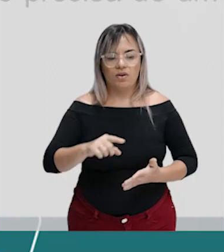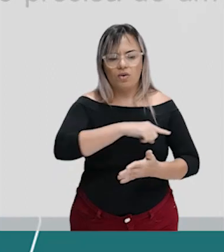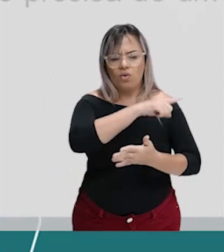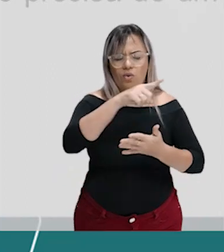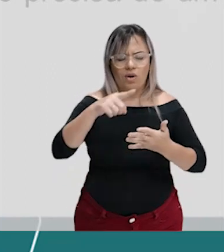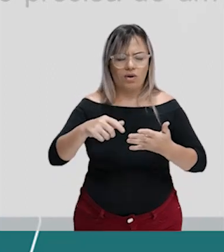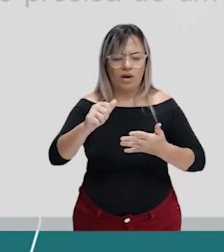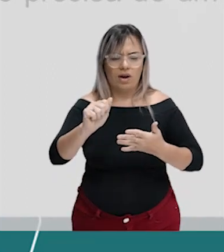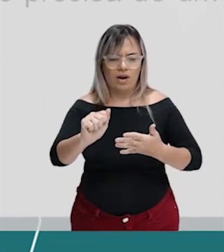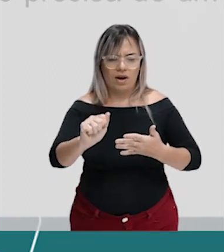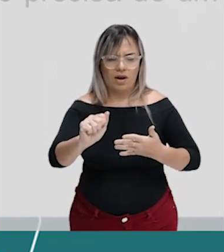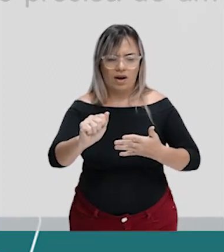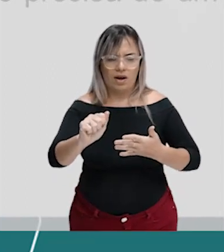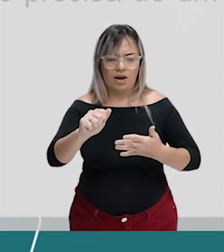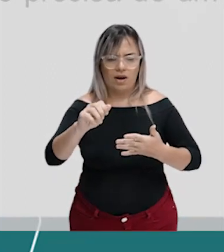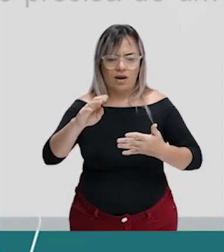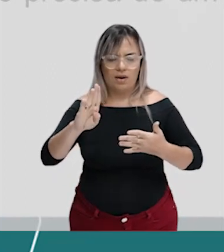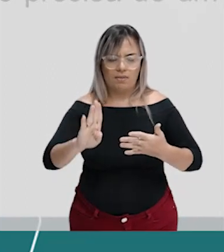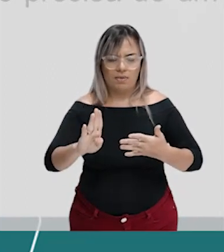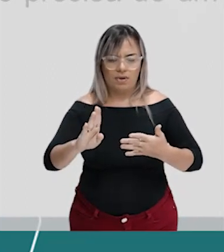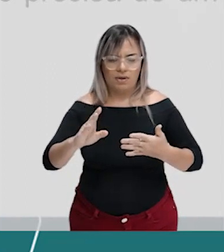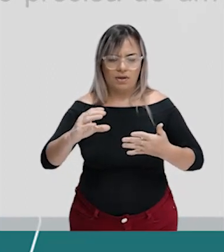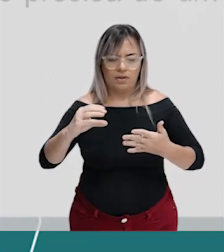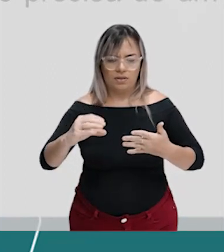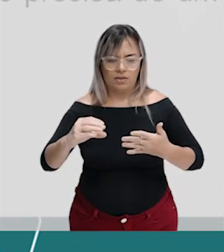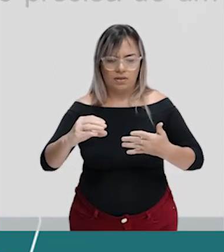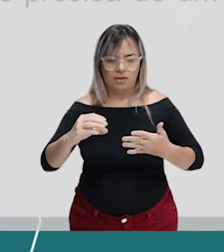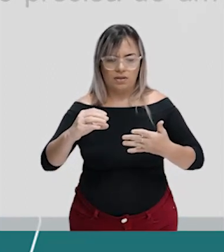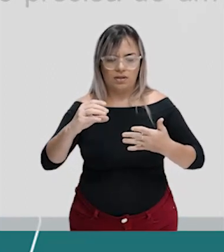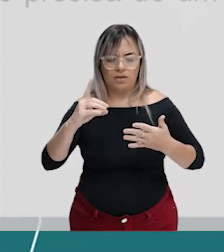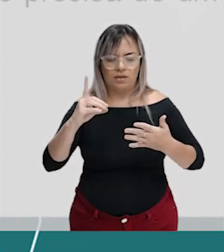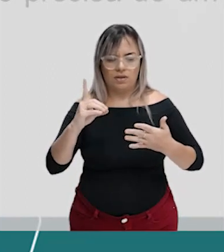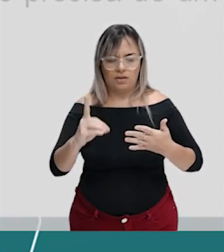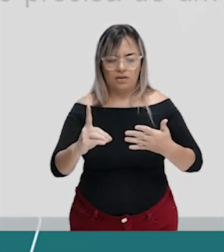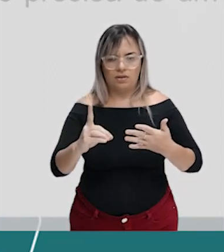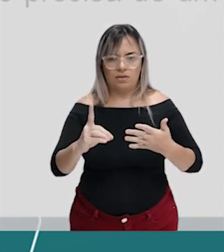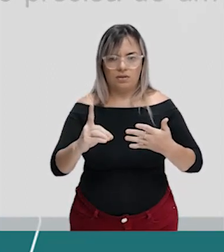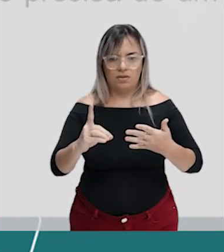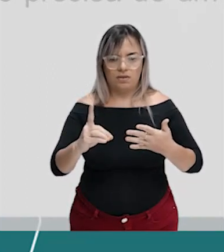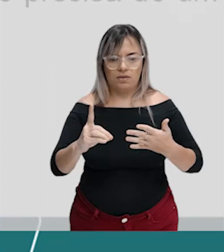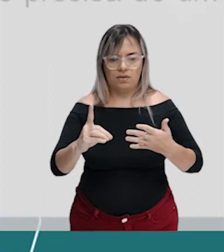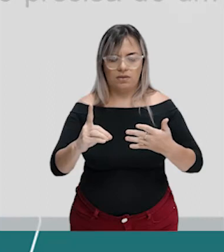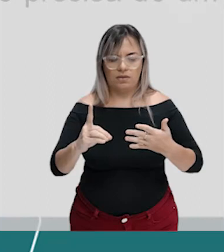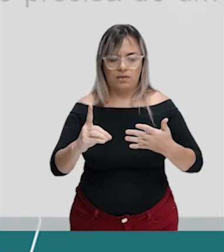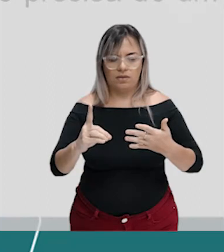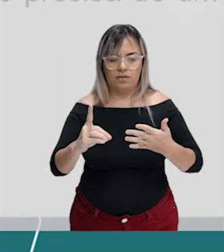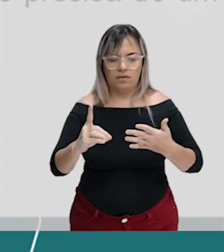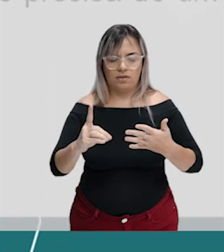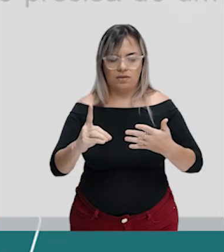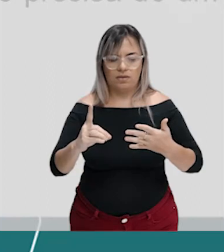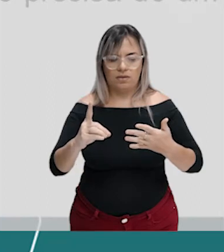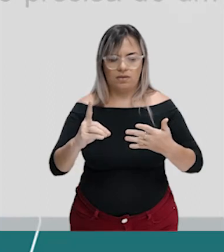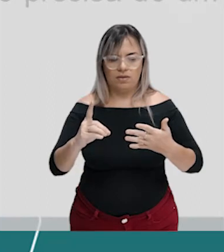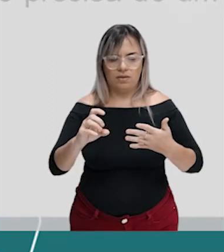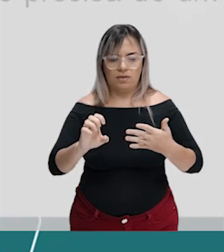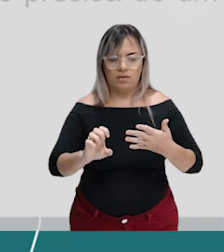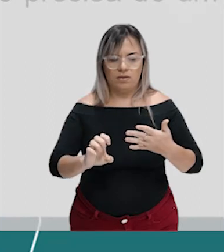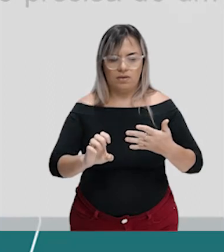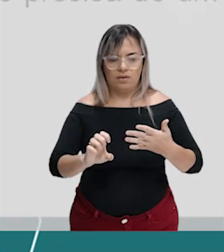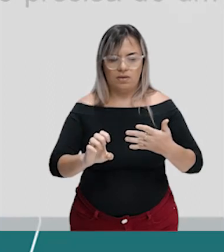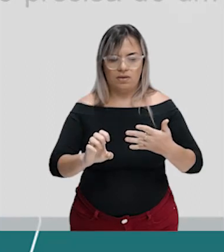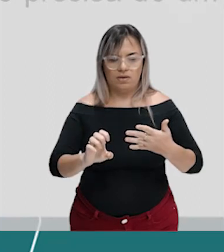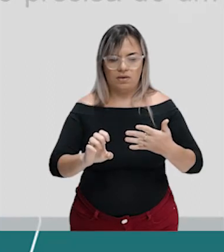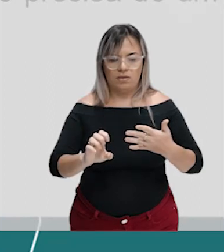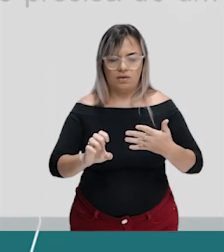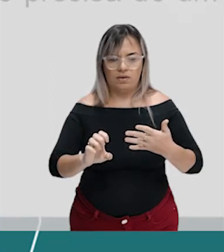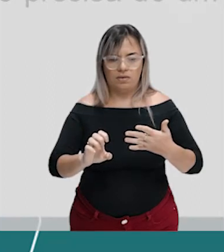corretas. A D, apenas a primeira e a terceira. E a 4, né? Apenas a 2 e a 3.